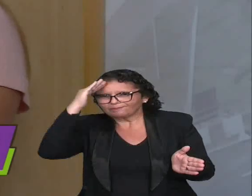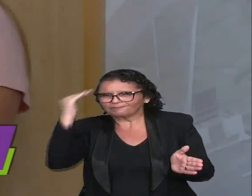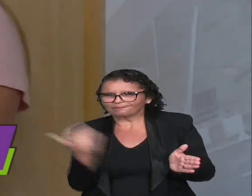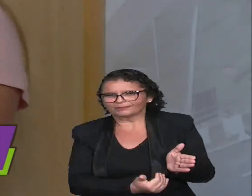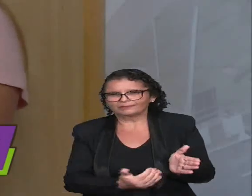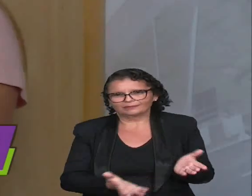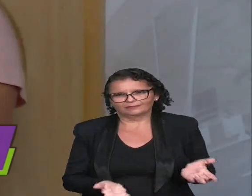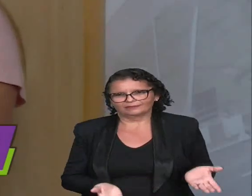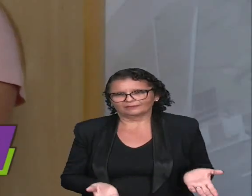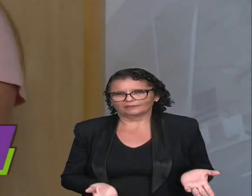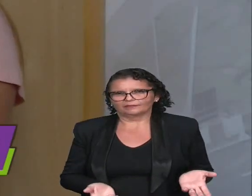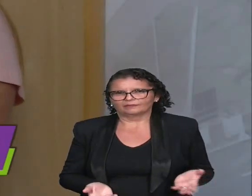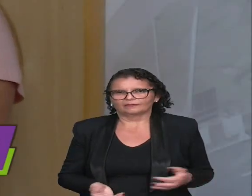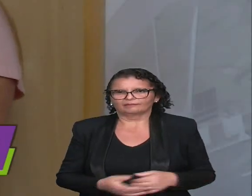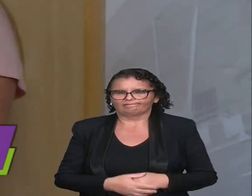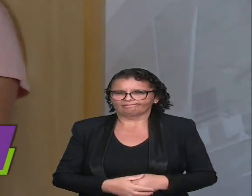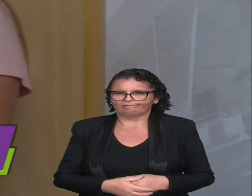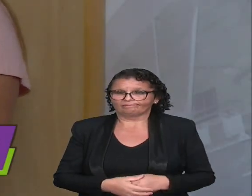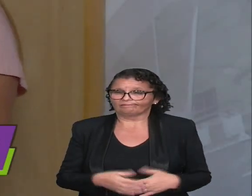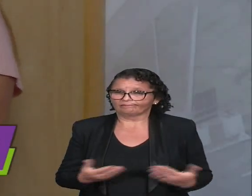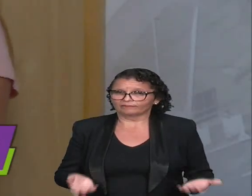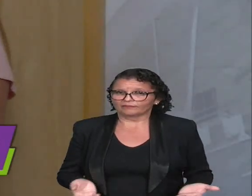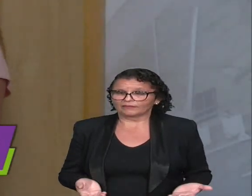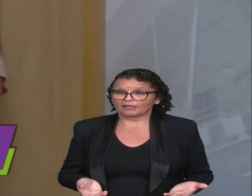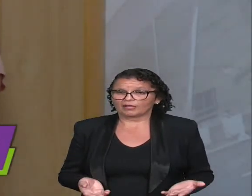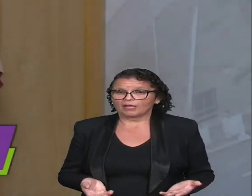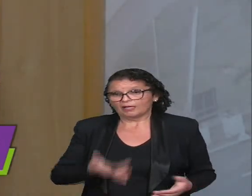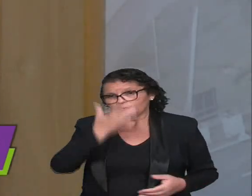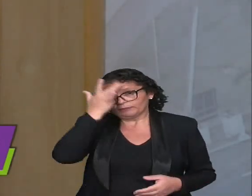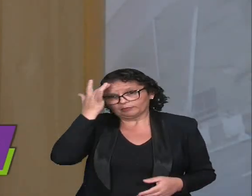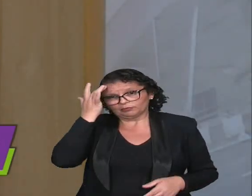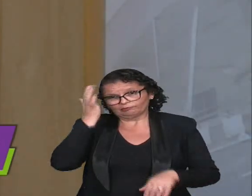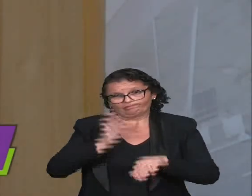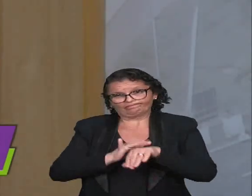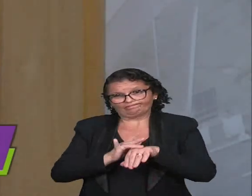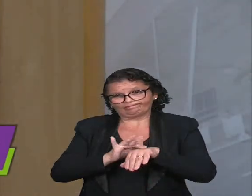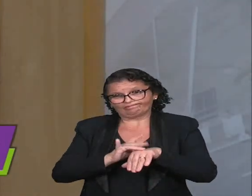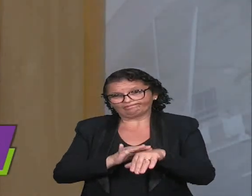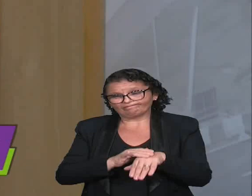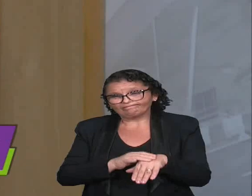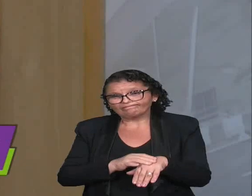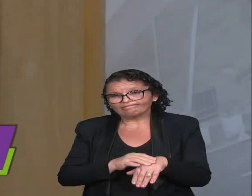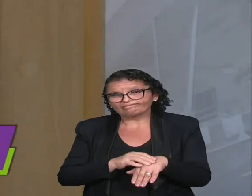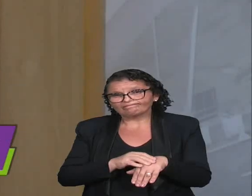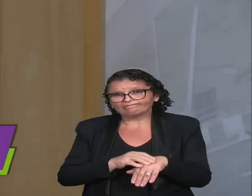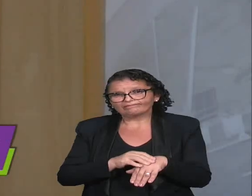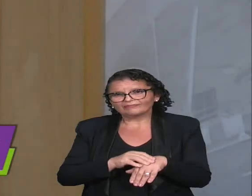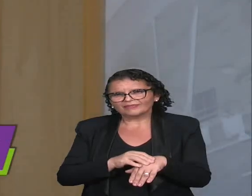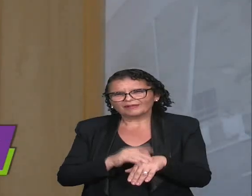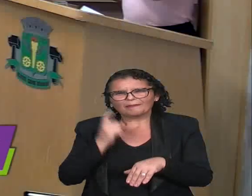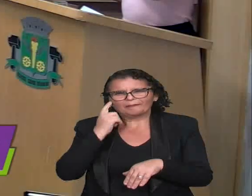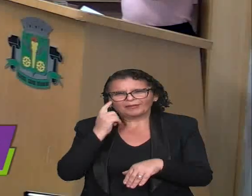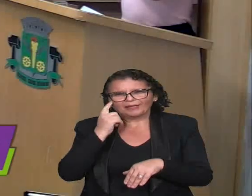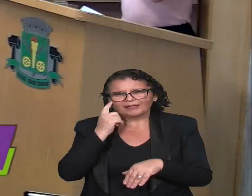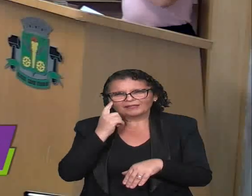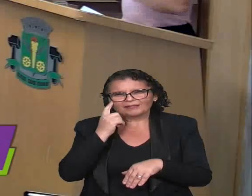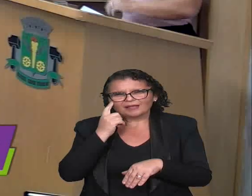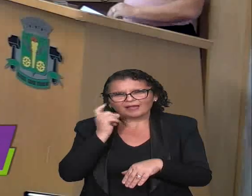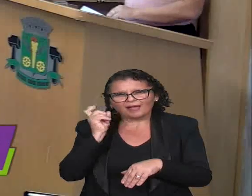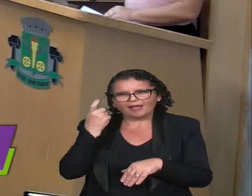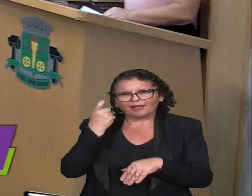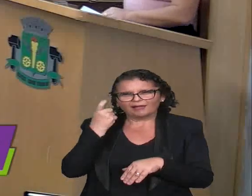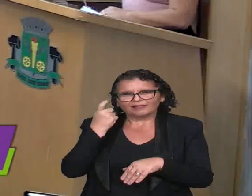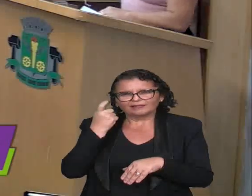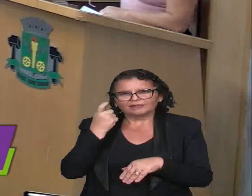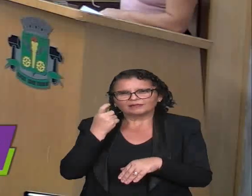cumprido E aí vereadora Ana Paula os pacientes você imagina na véspera de natal na véspera de